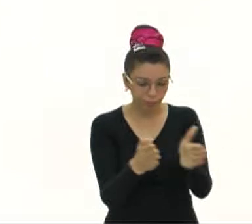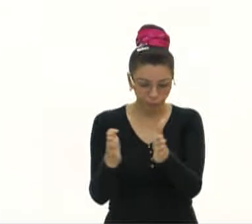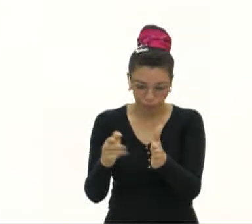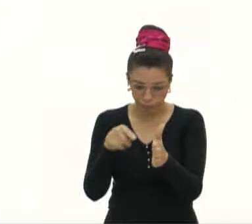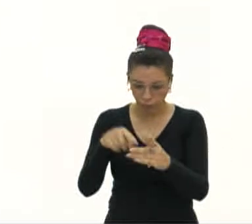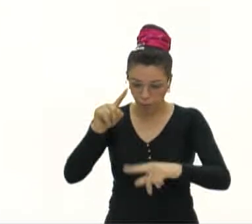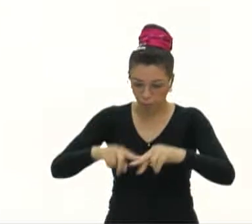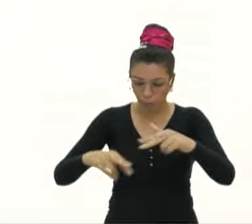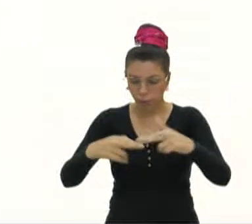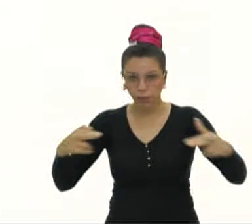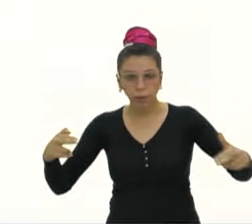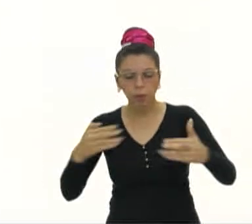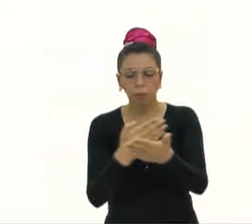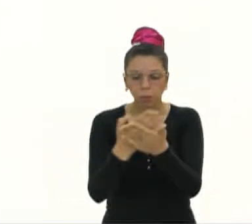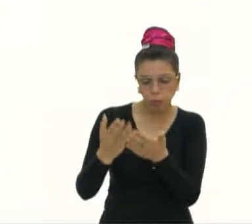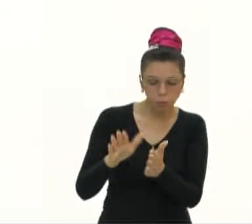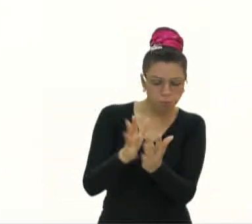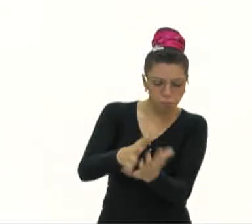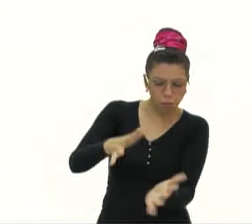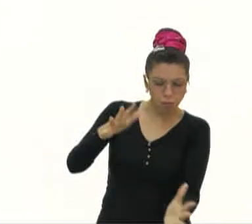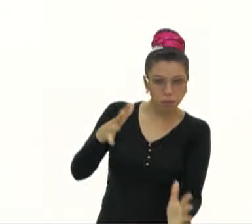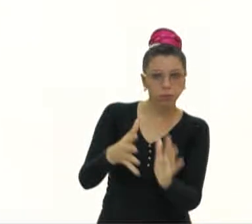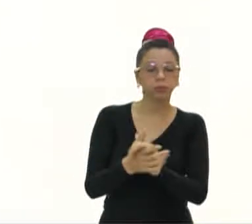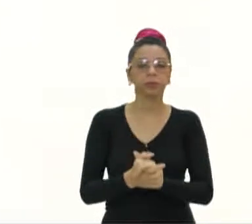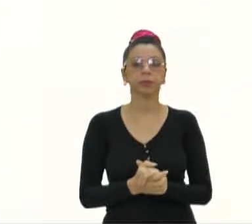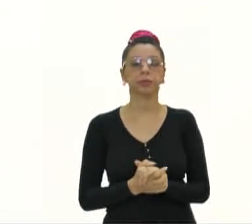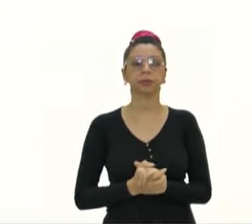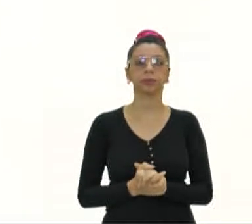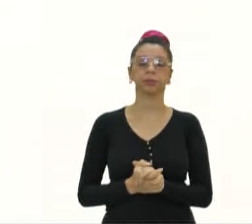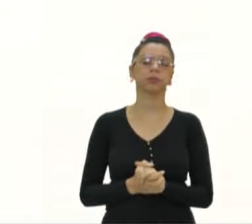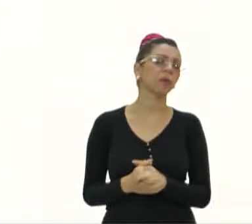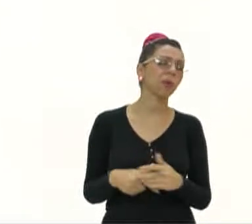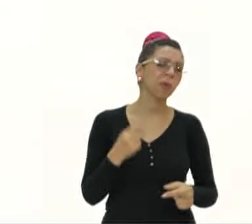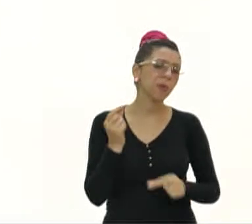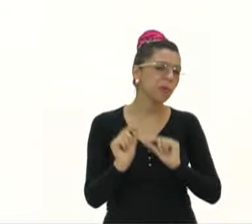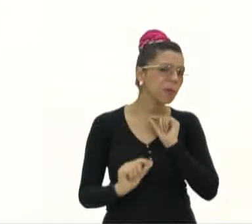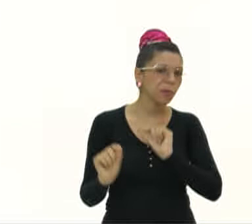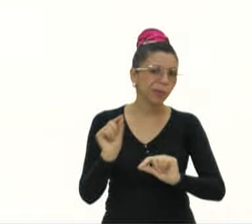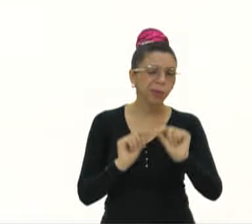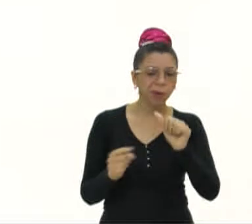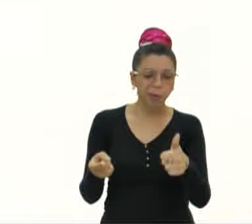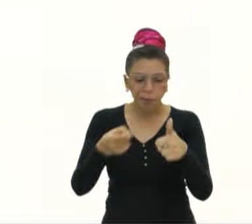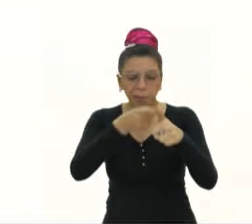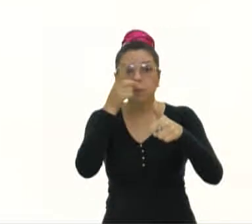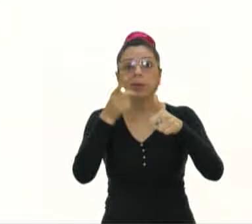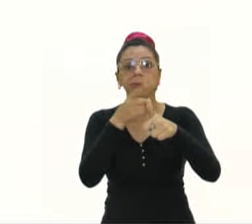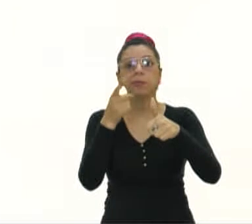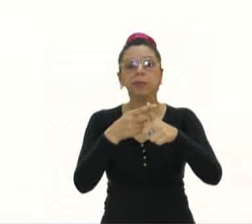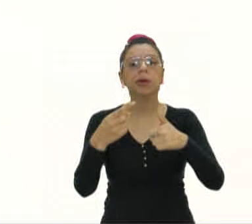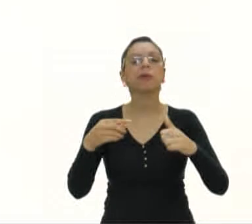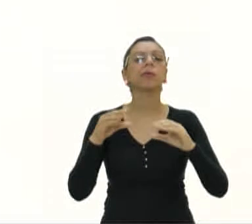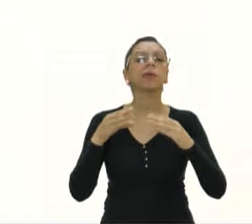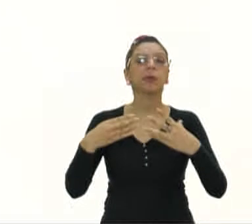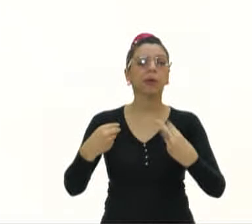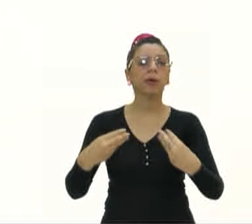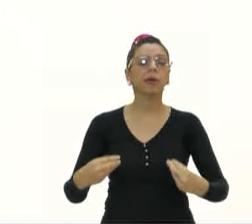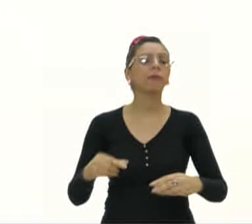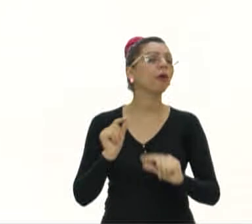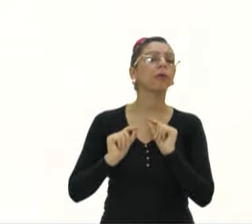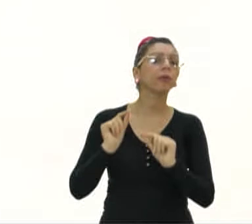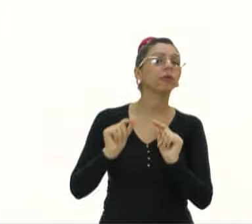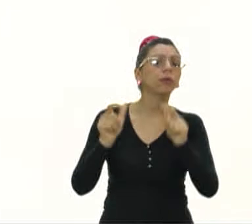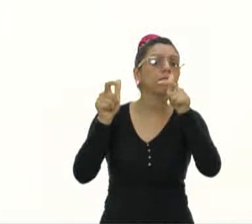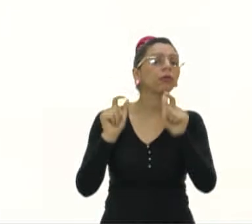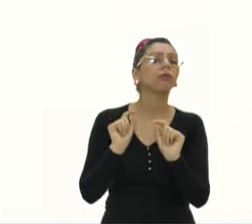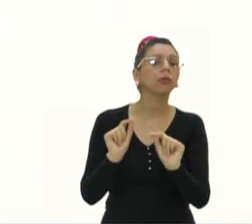material fluorescente estava brilhando. E o que foi o seu primeiro raio-x? He made a